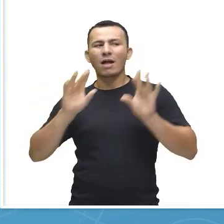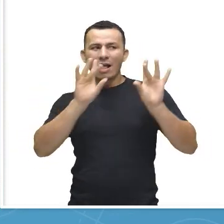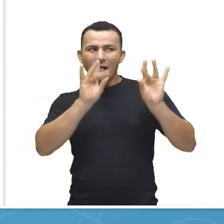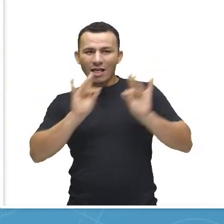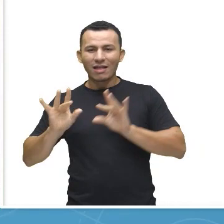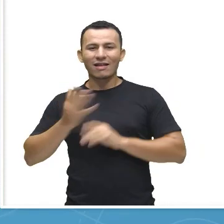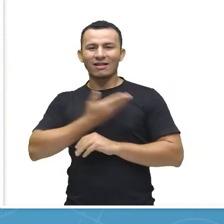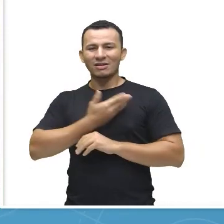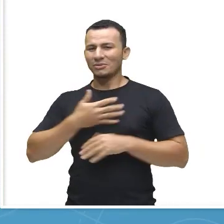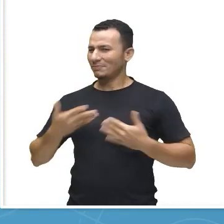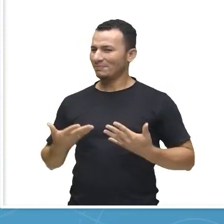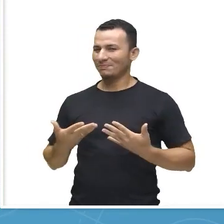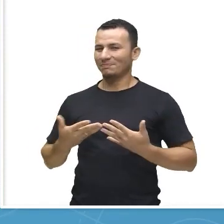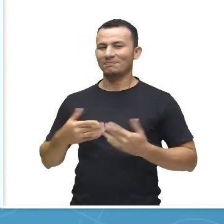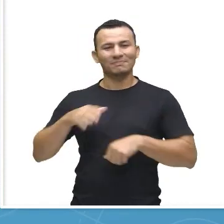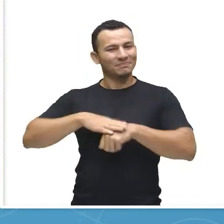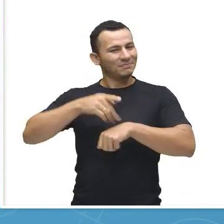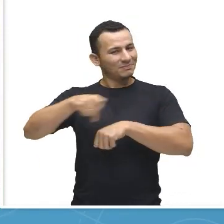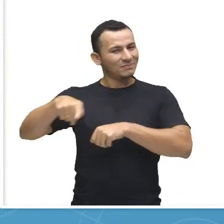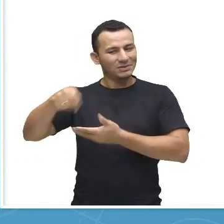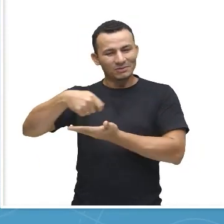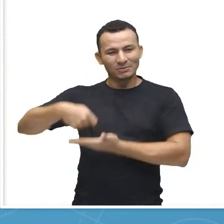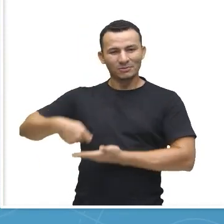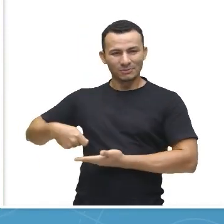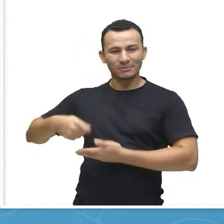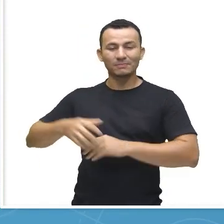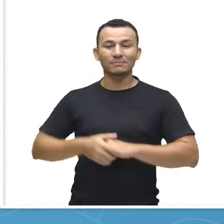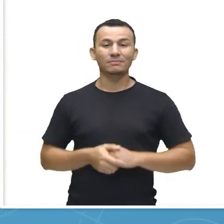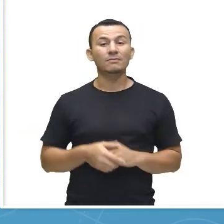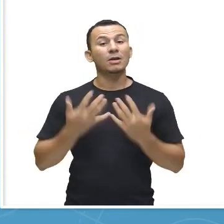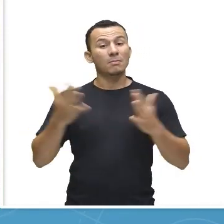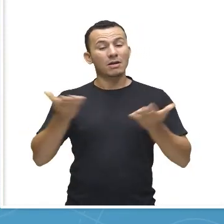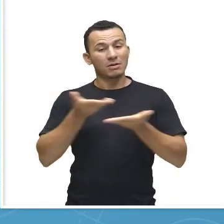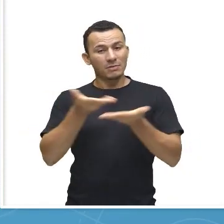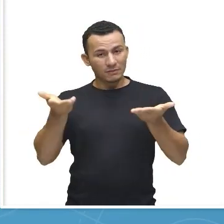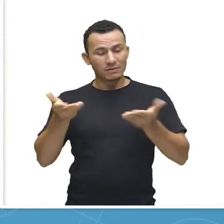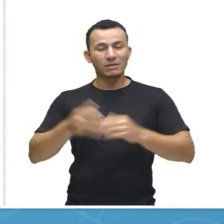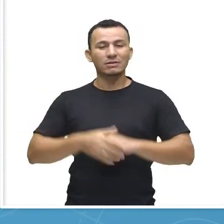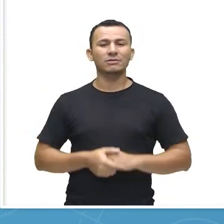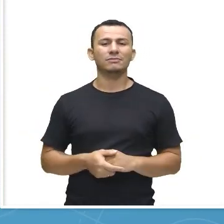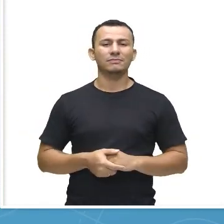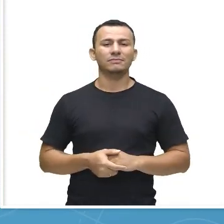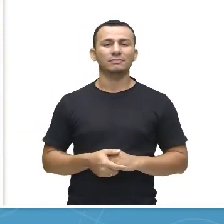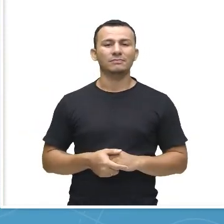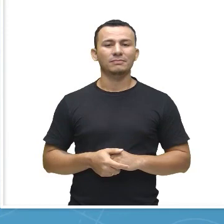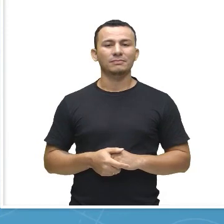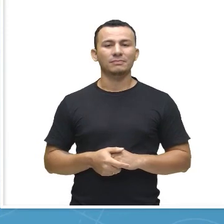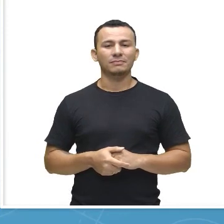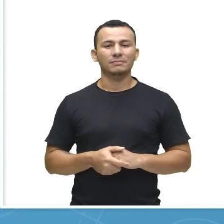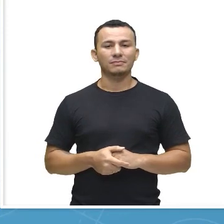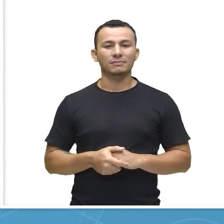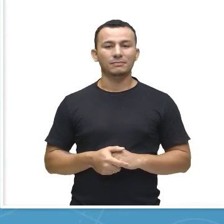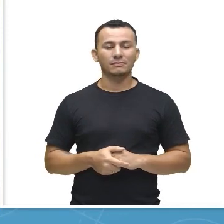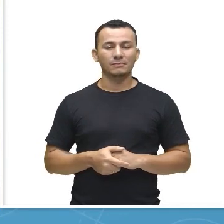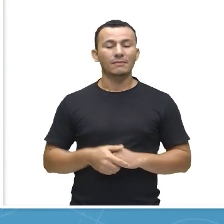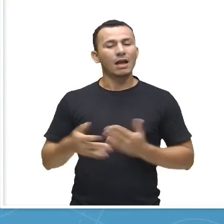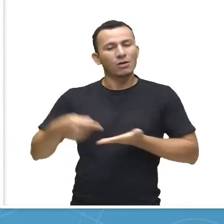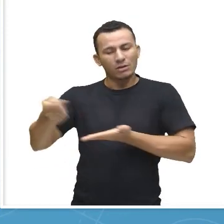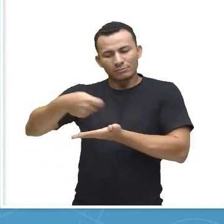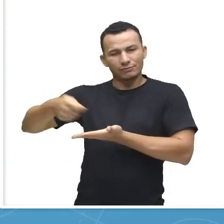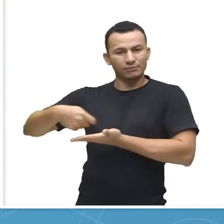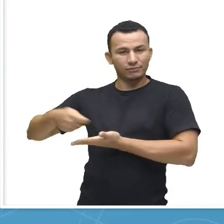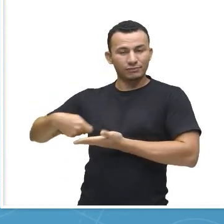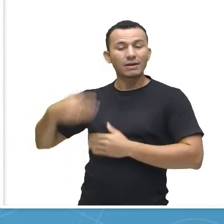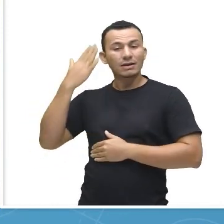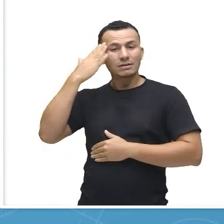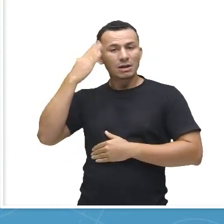não. Quero todo mundo fazendo, tá? Parabéns a todos. Muito bem, então, vamos fazer a correção, então, para